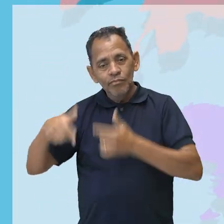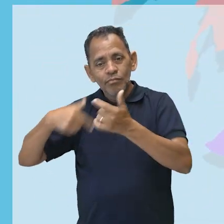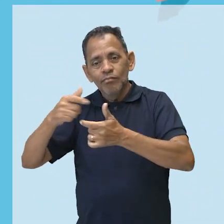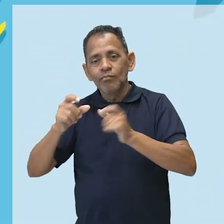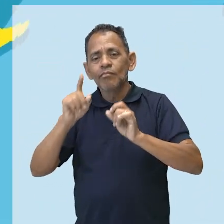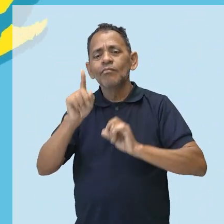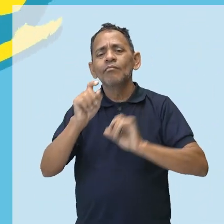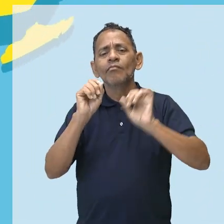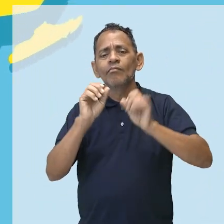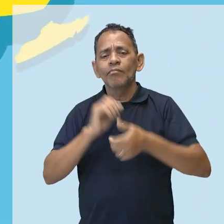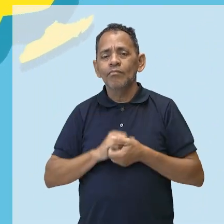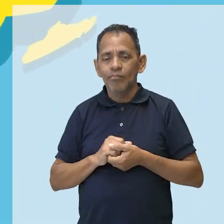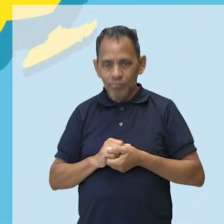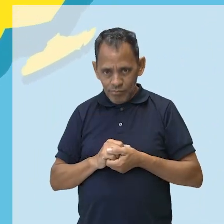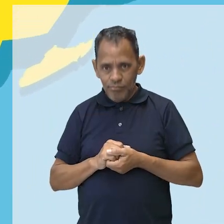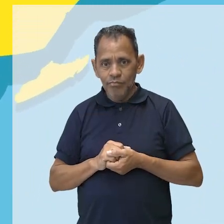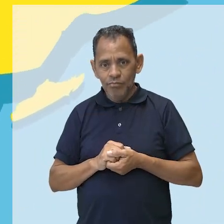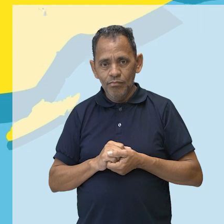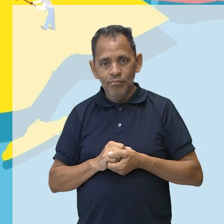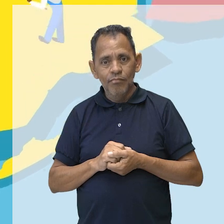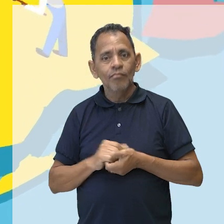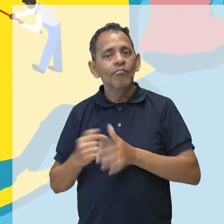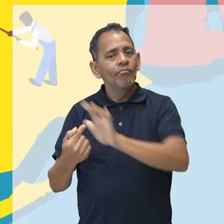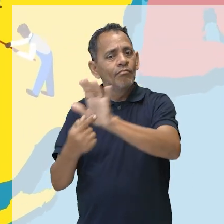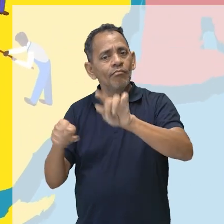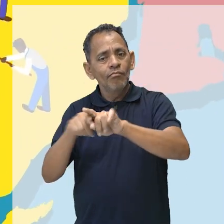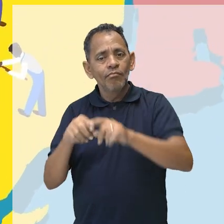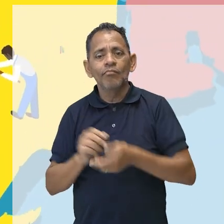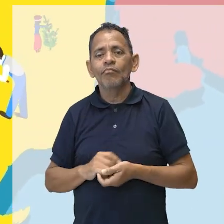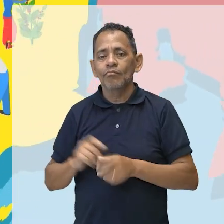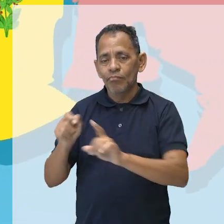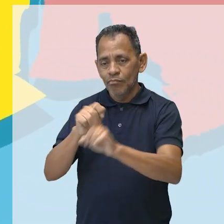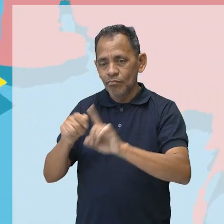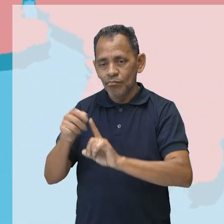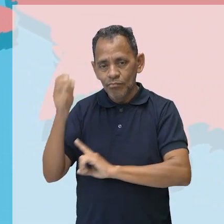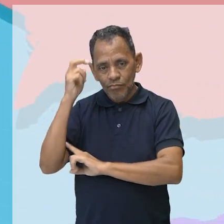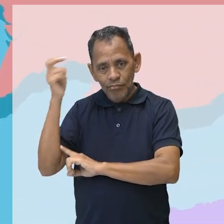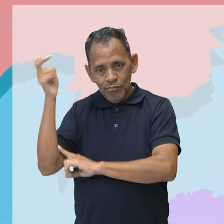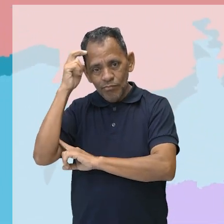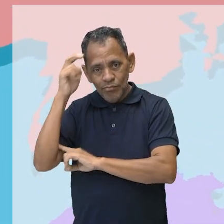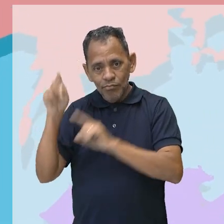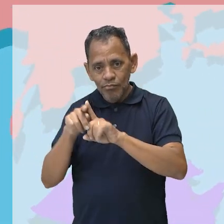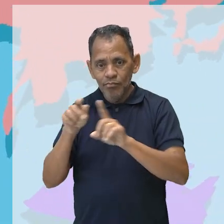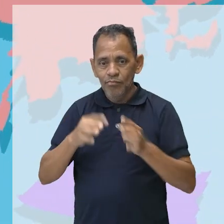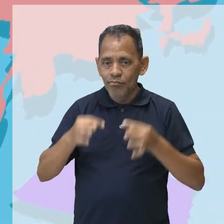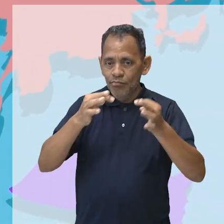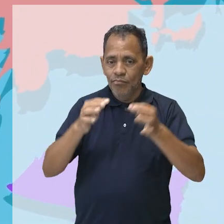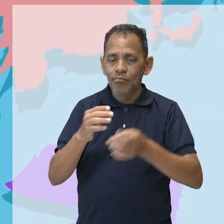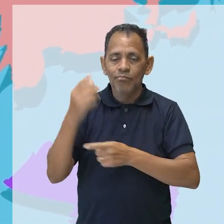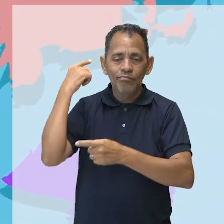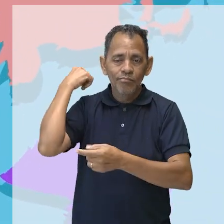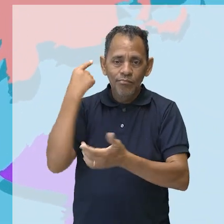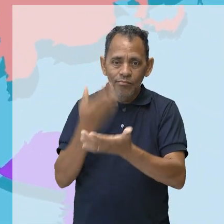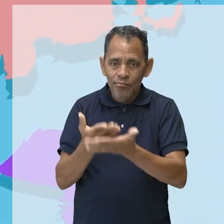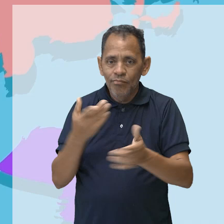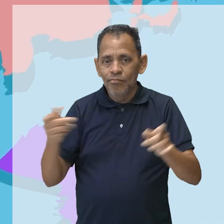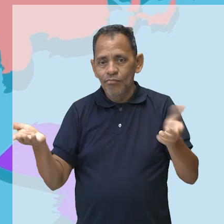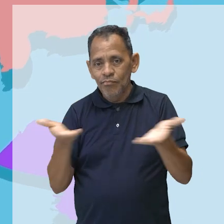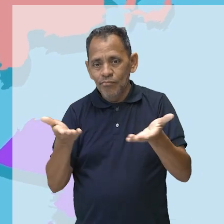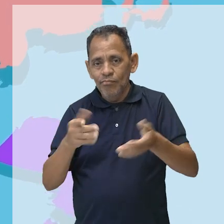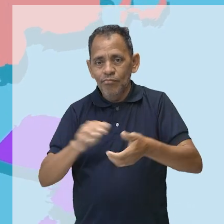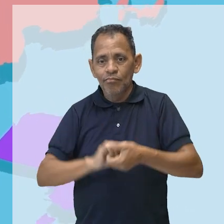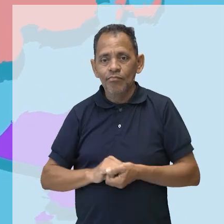é um reflexo das mudanças sociais, culturais e tecnológicas ao longo do tempo. Enquanto algumas